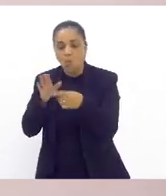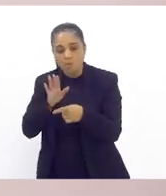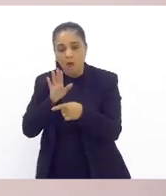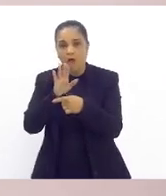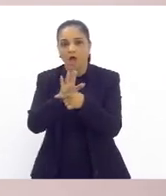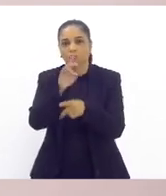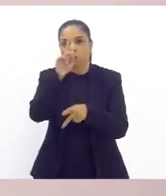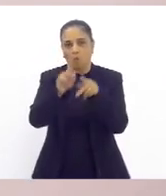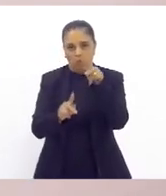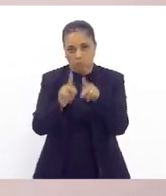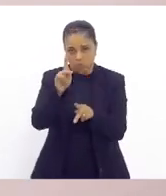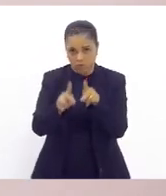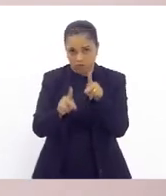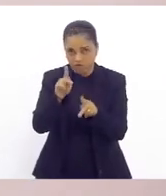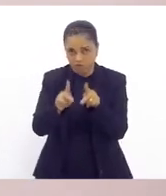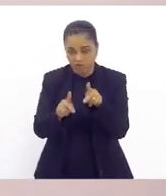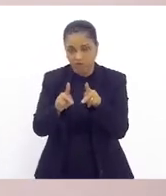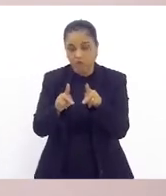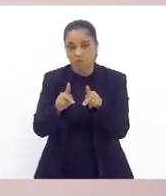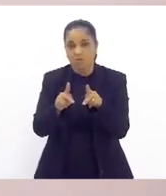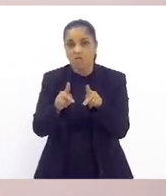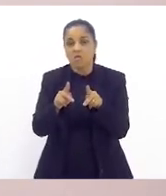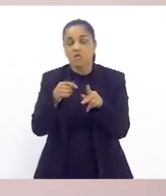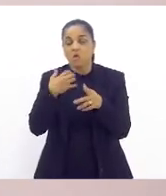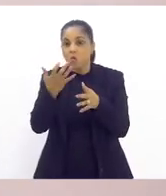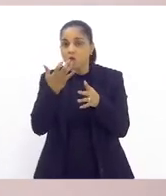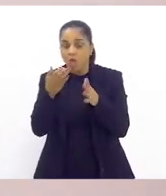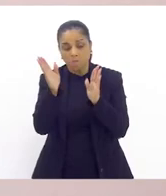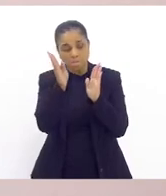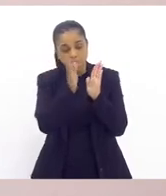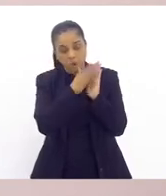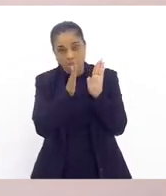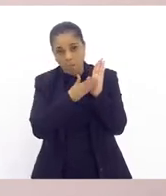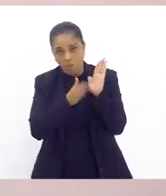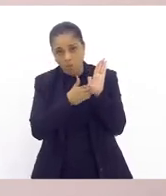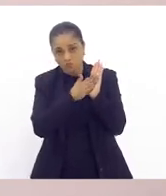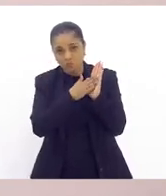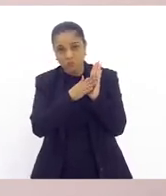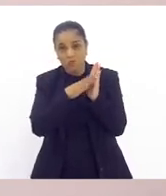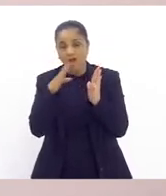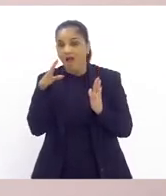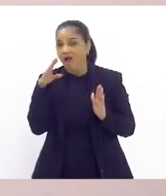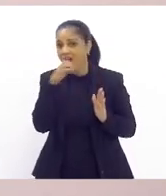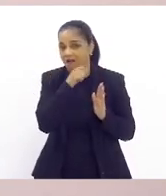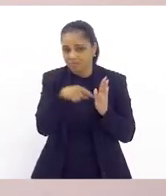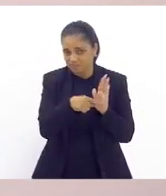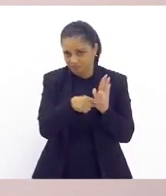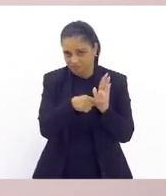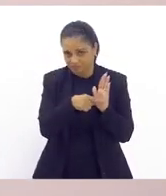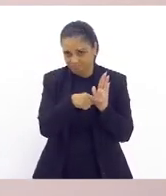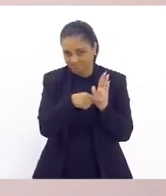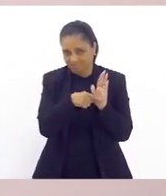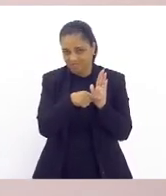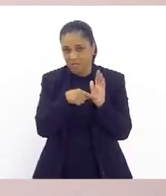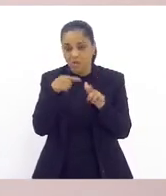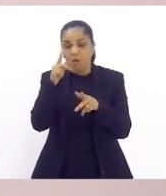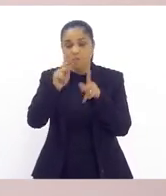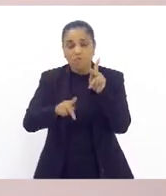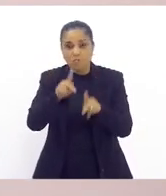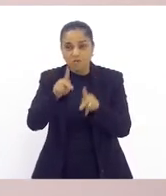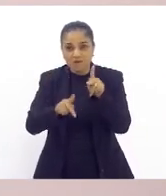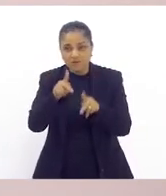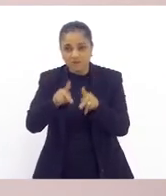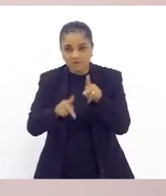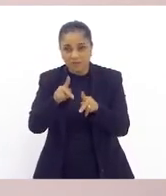e eu quero e eu tô propondo aqui coisas imediatas para que a população tenha imediatamente